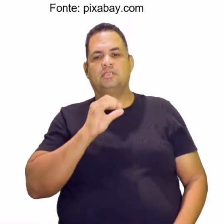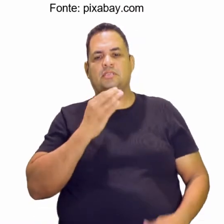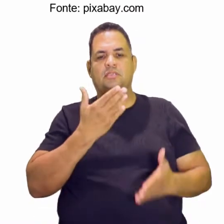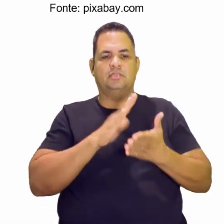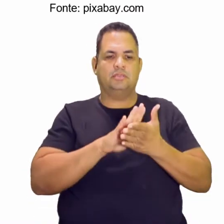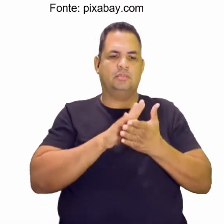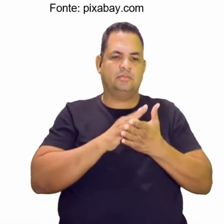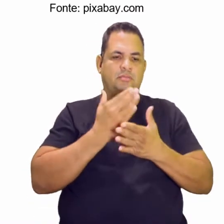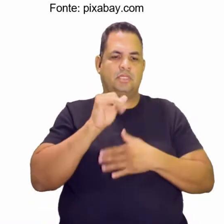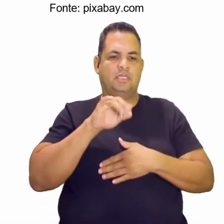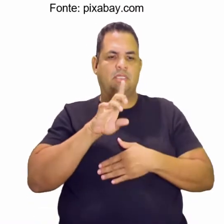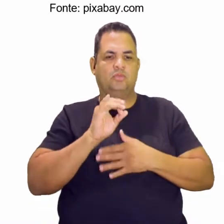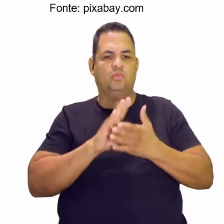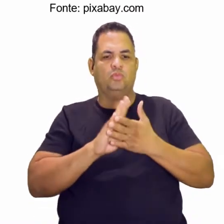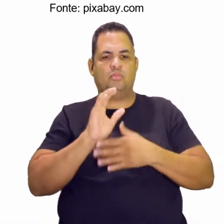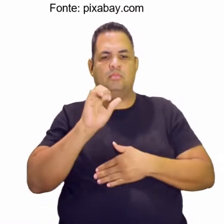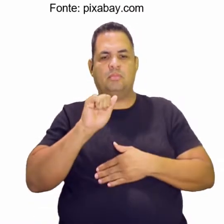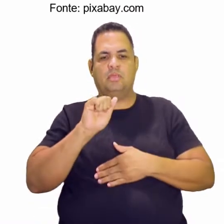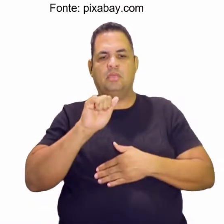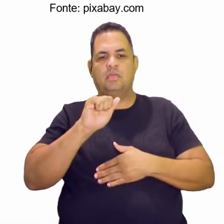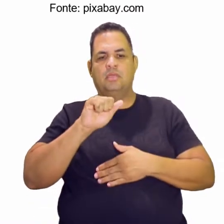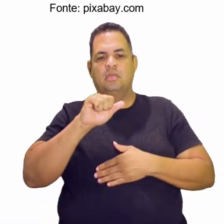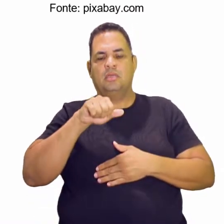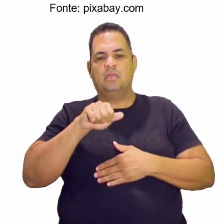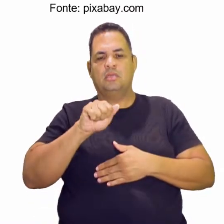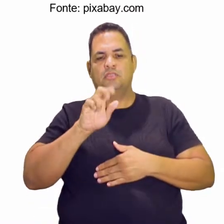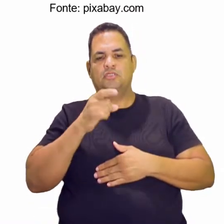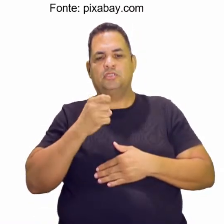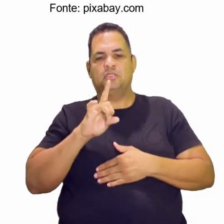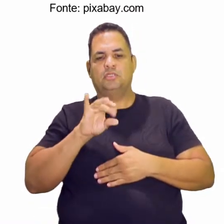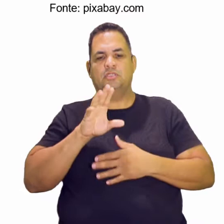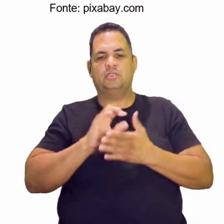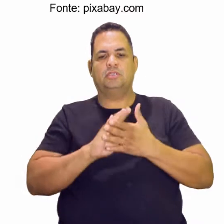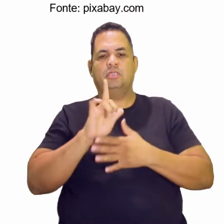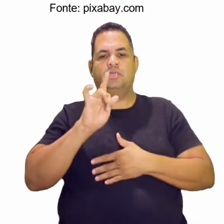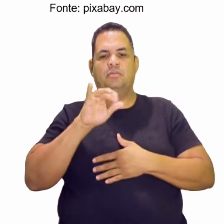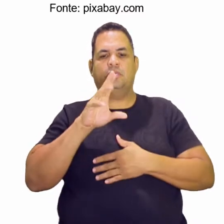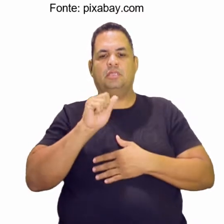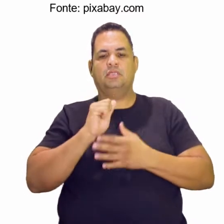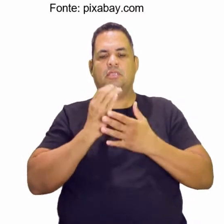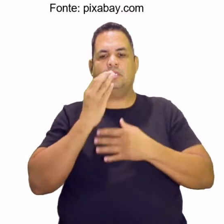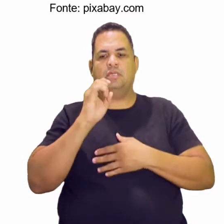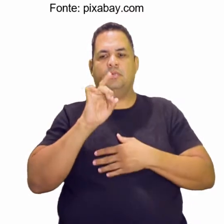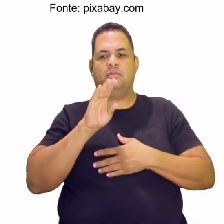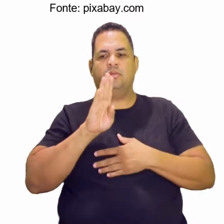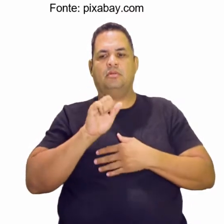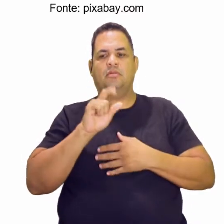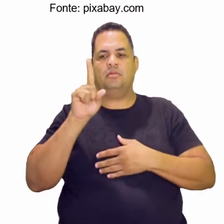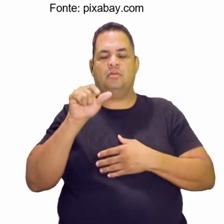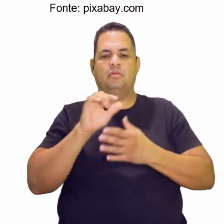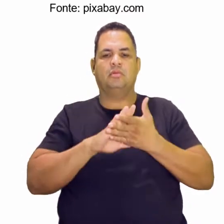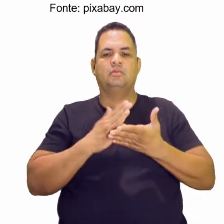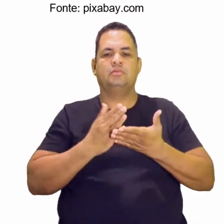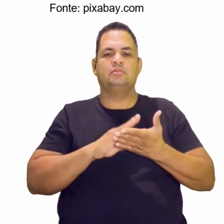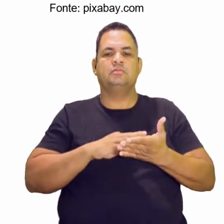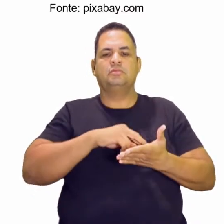samba, maracatu, maxixe, lambada e carimbó. Então, a maioria das